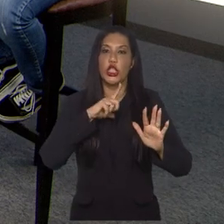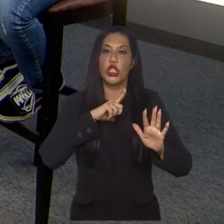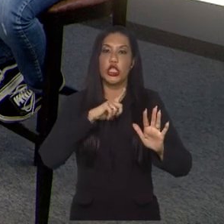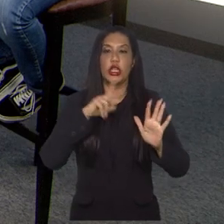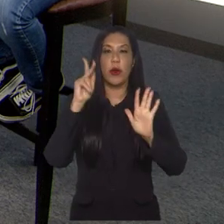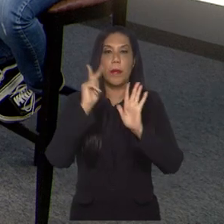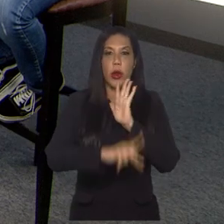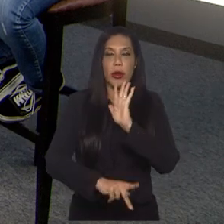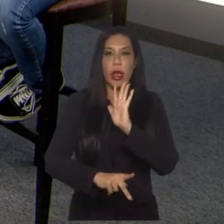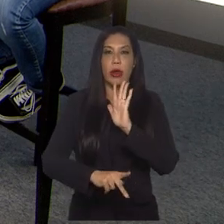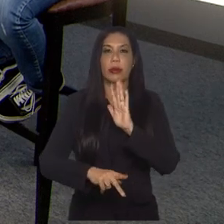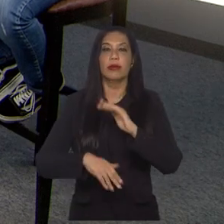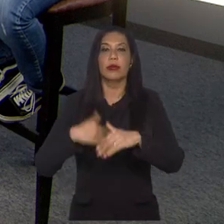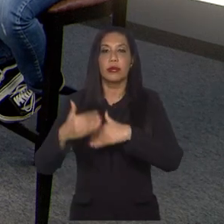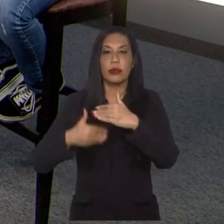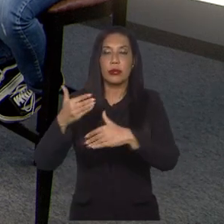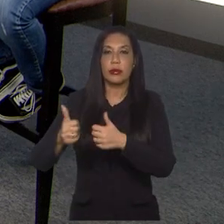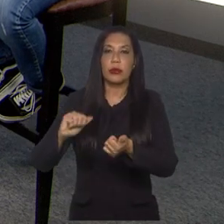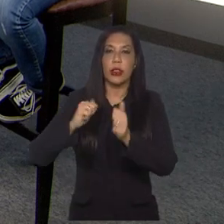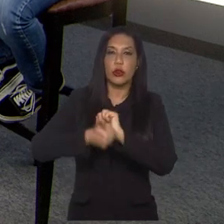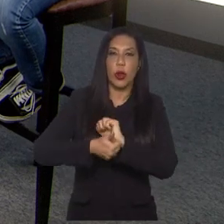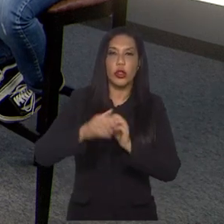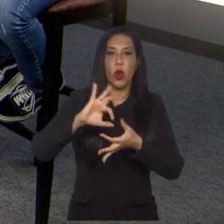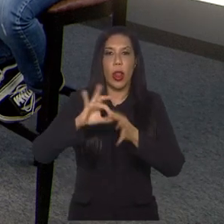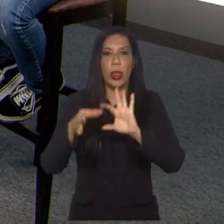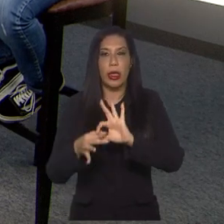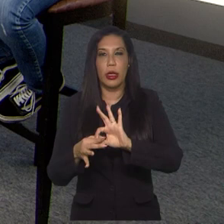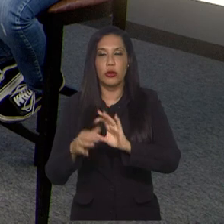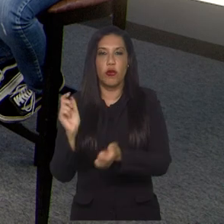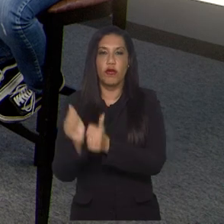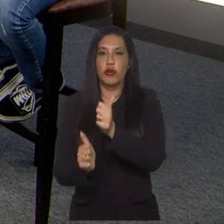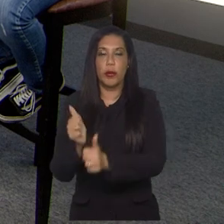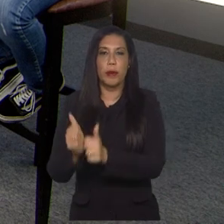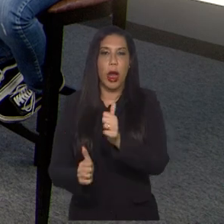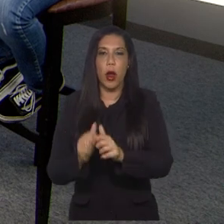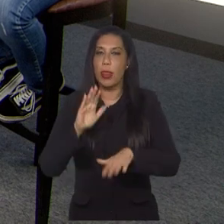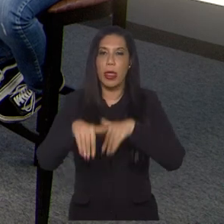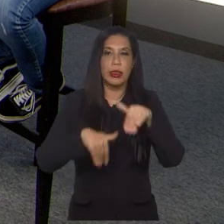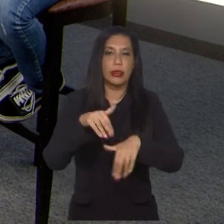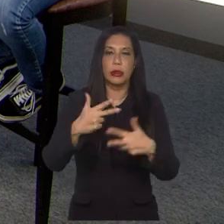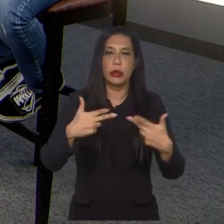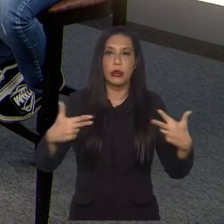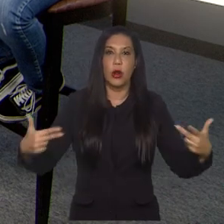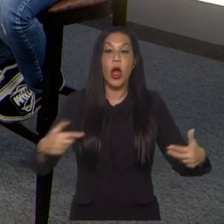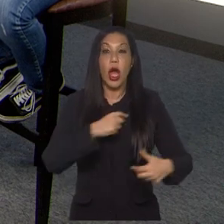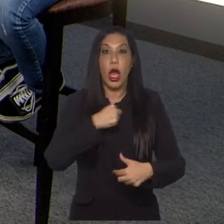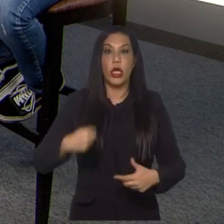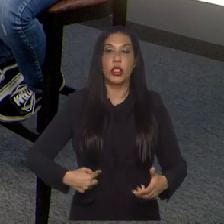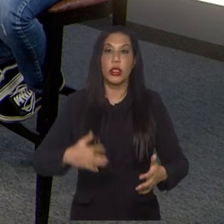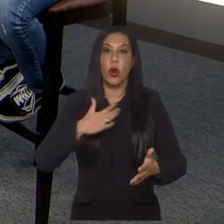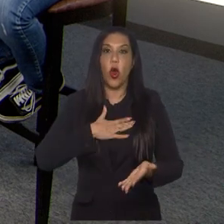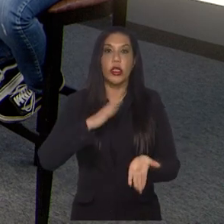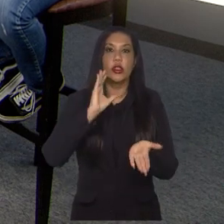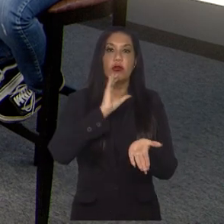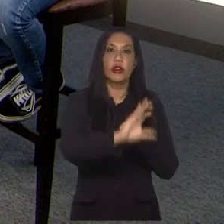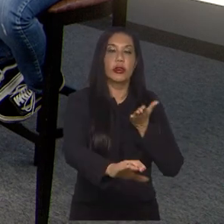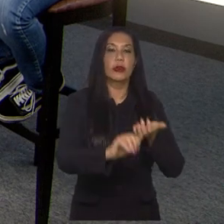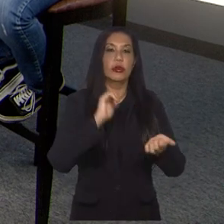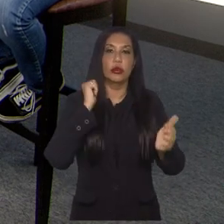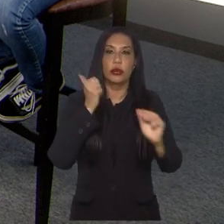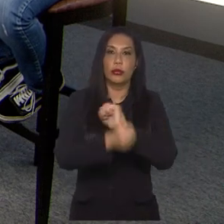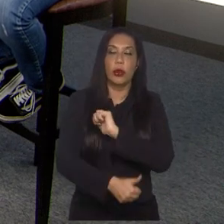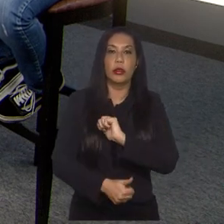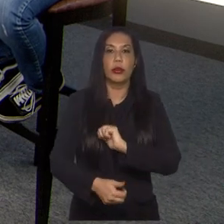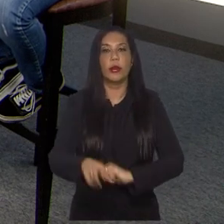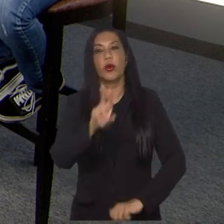de desenvolvimento. Seja ele esportes olímpicos, seja o futebol, natação, enfim. Tudo tem uma interferência do estado para poder levar o